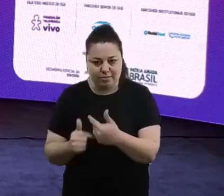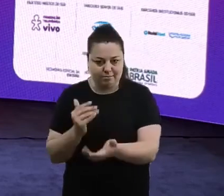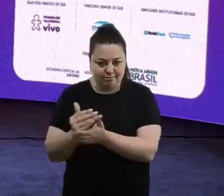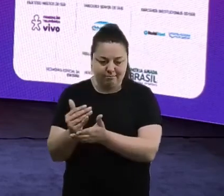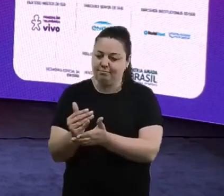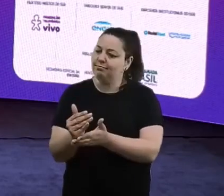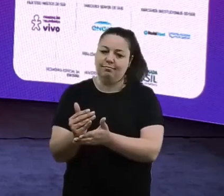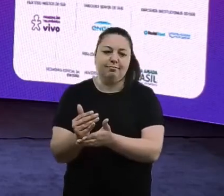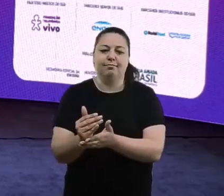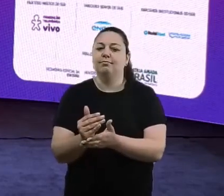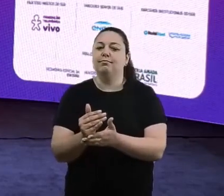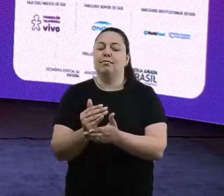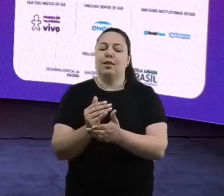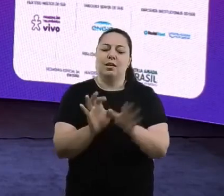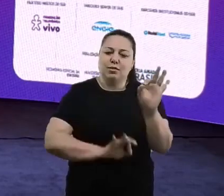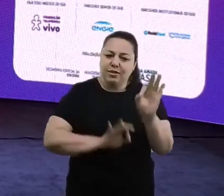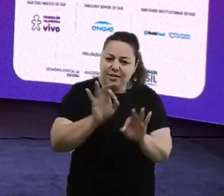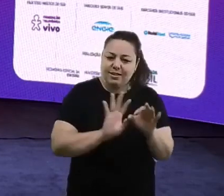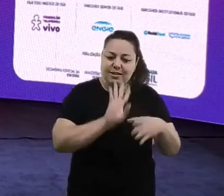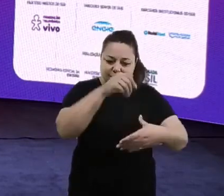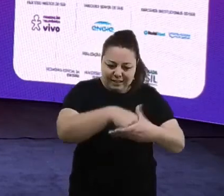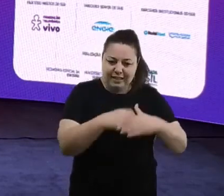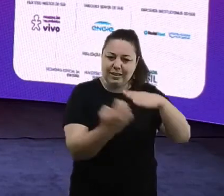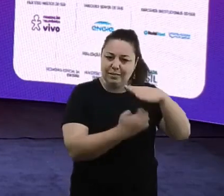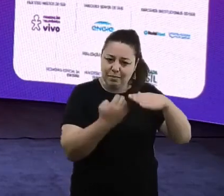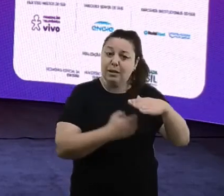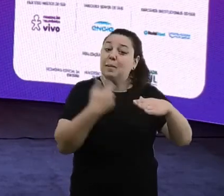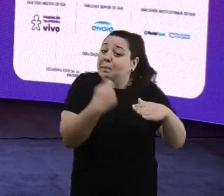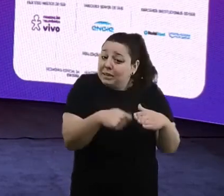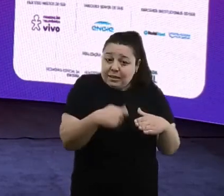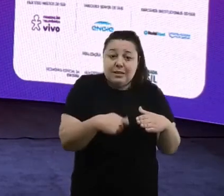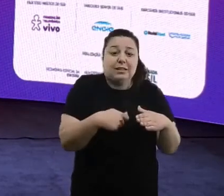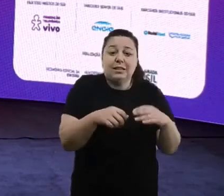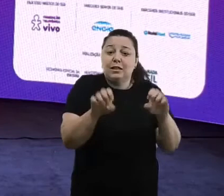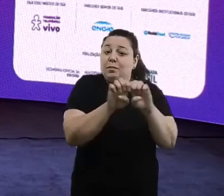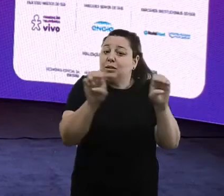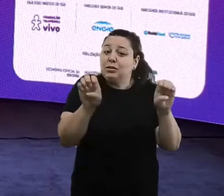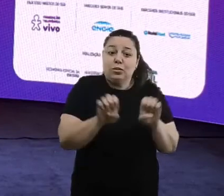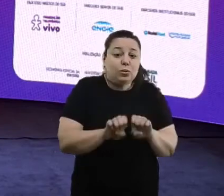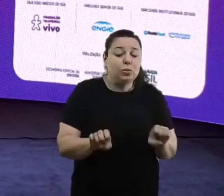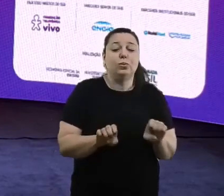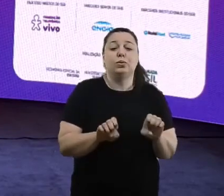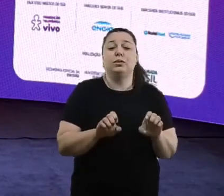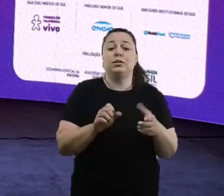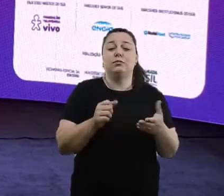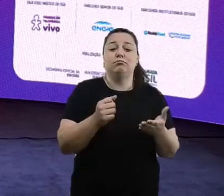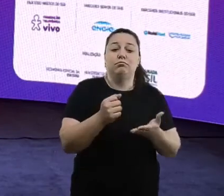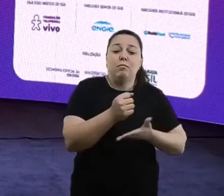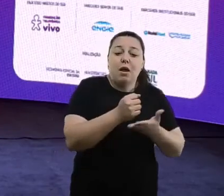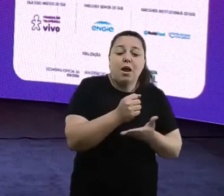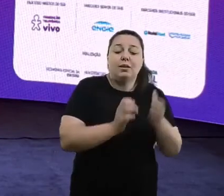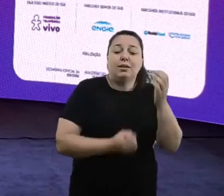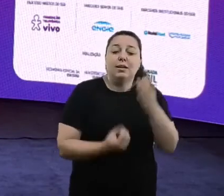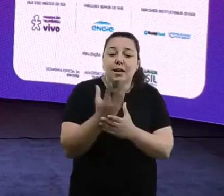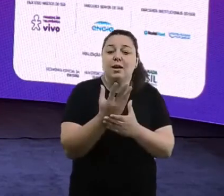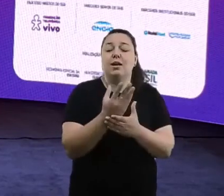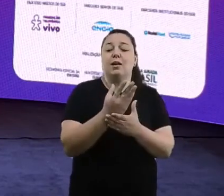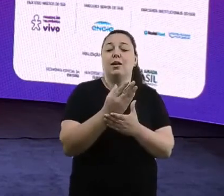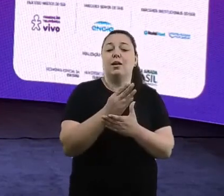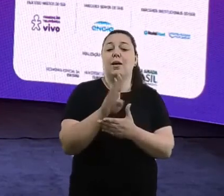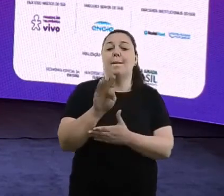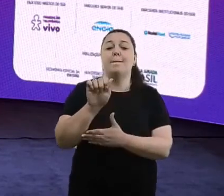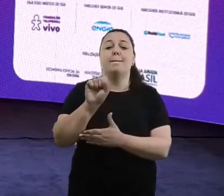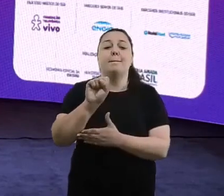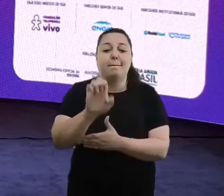organizações sociais, elas precisam, às vezes, até de uma estruturação de uma base de dados, de ajudar a fazer uma análise bem simples, e para quem